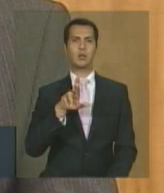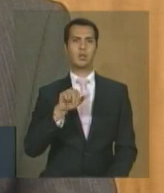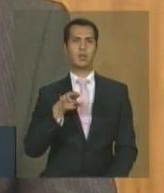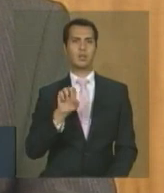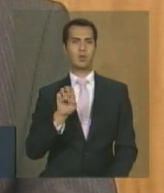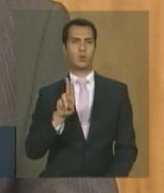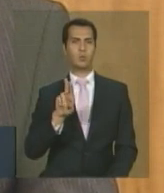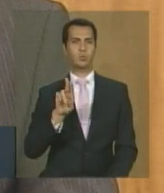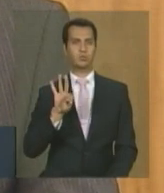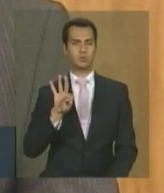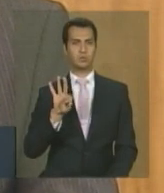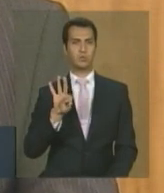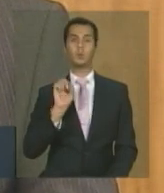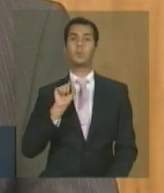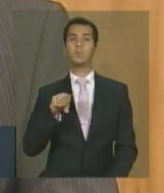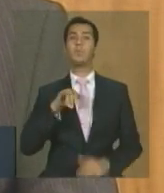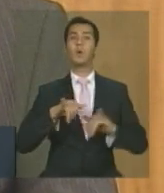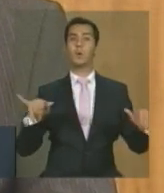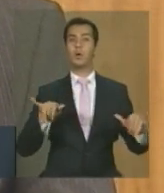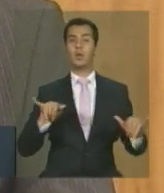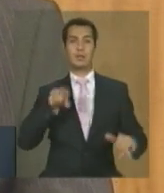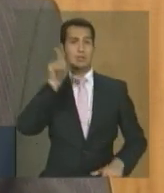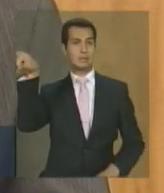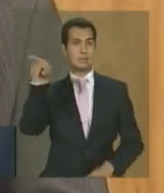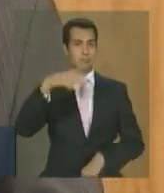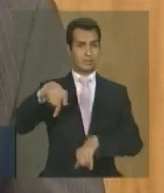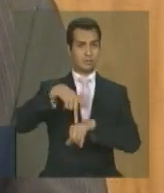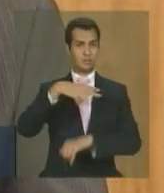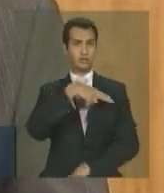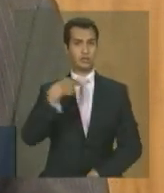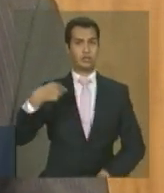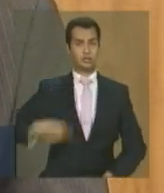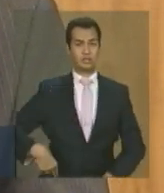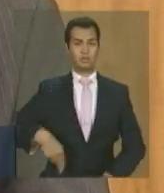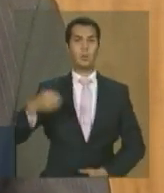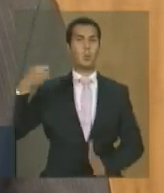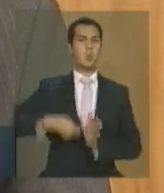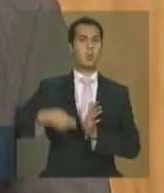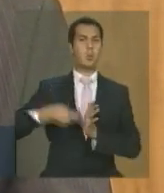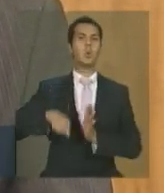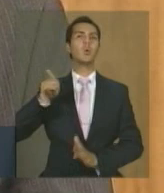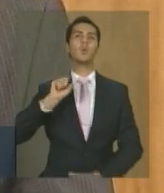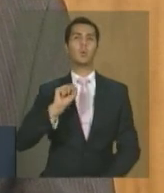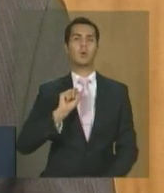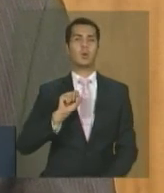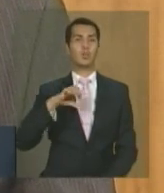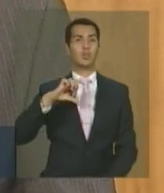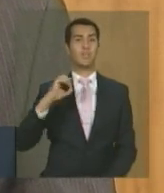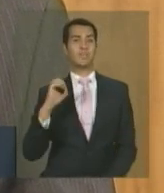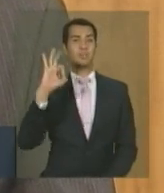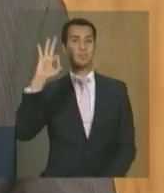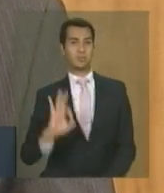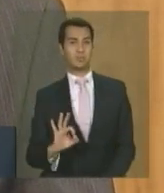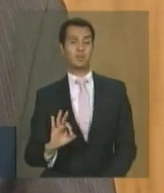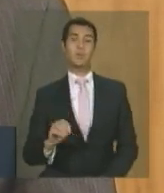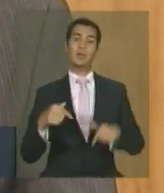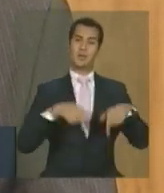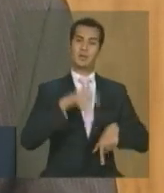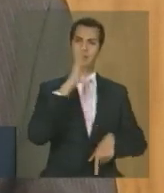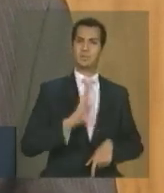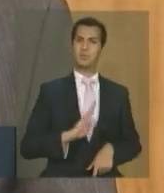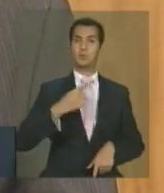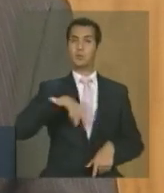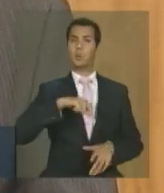eles diziam, a China exige 90%. Portanto, para a indústria automotiva, 65% é bastante